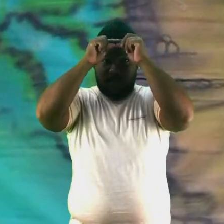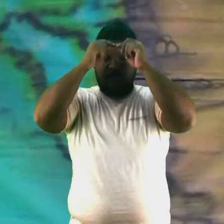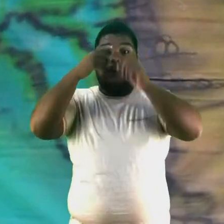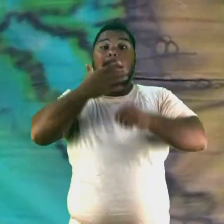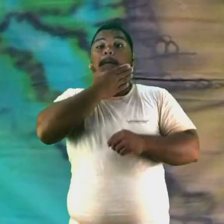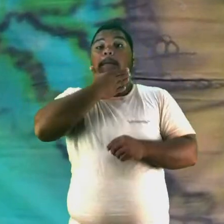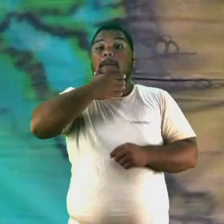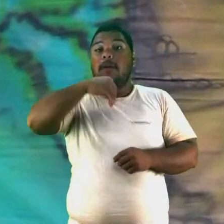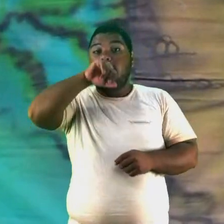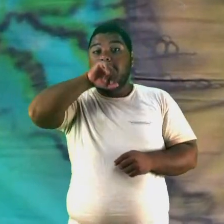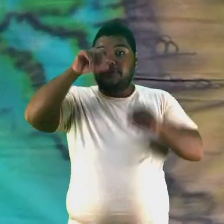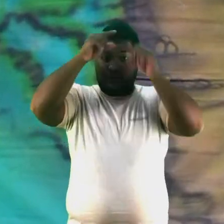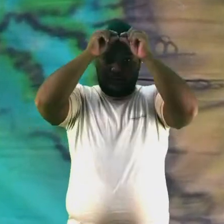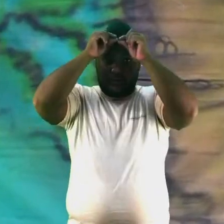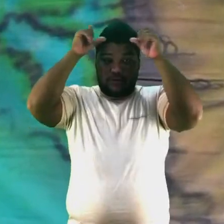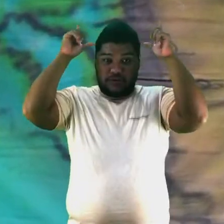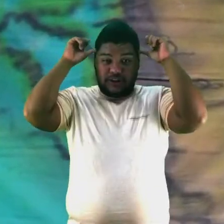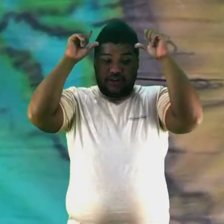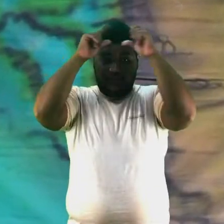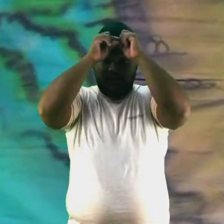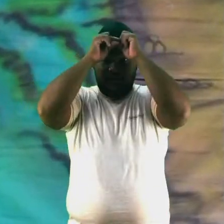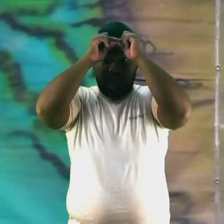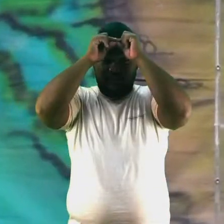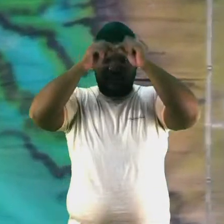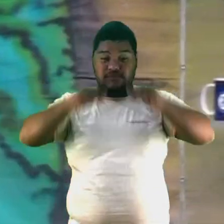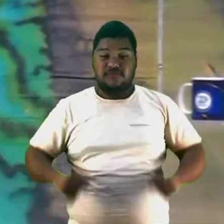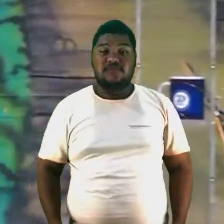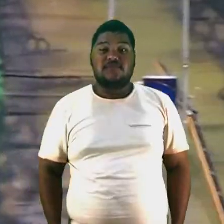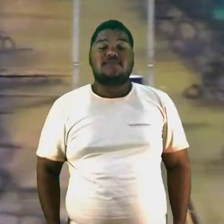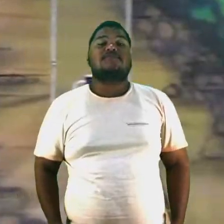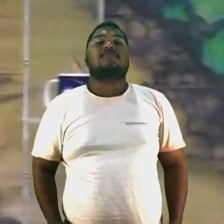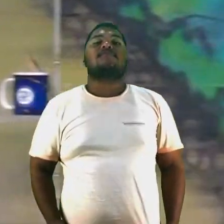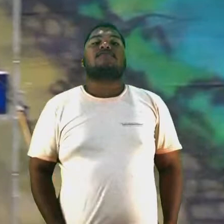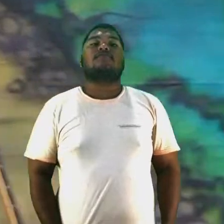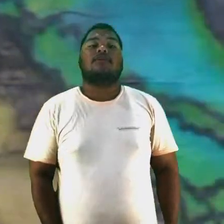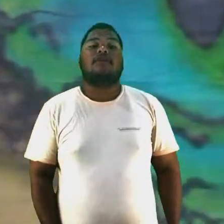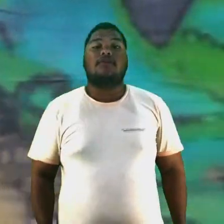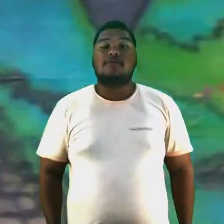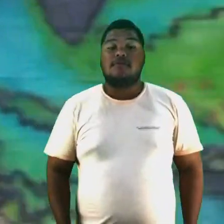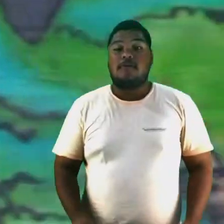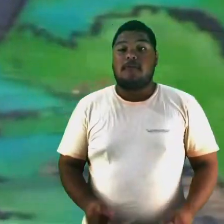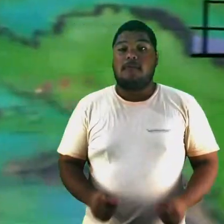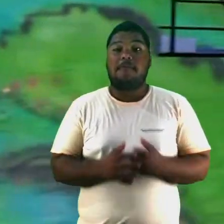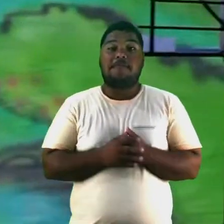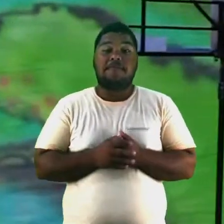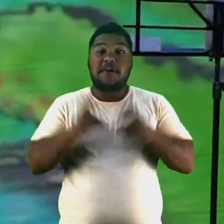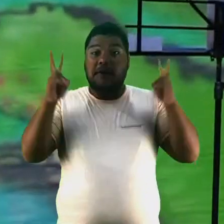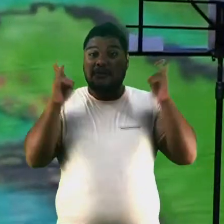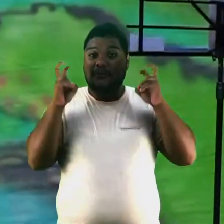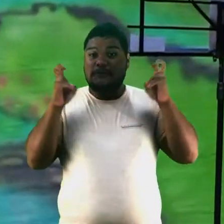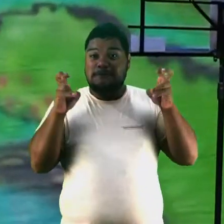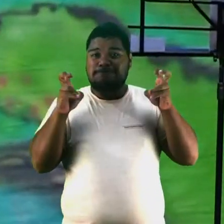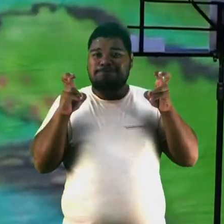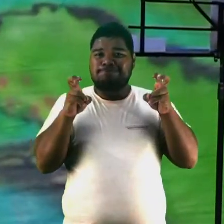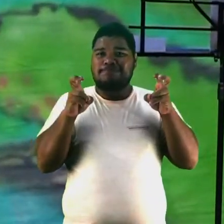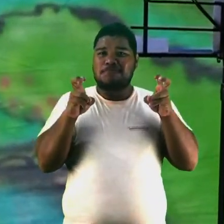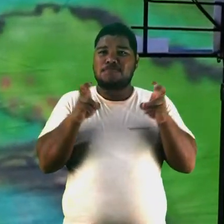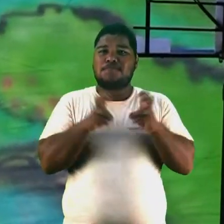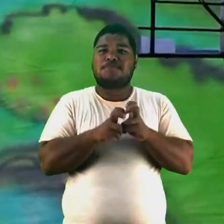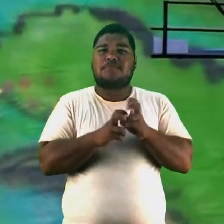a Timóteo as sagradas letras. Olha o que é interessante. Aqui o texto, a versão apresenta as sagradas